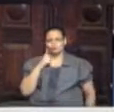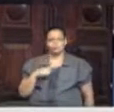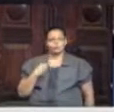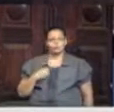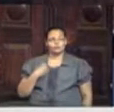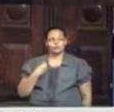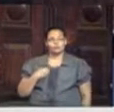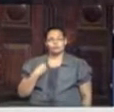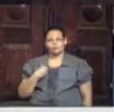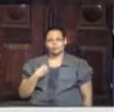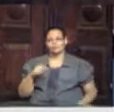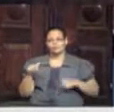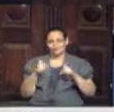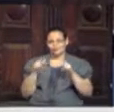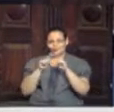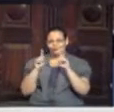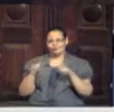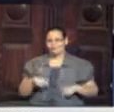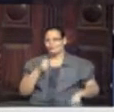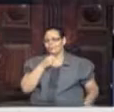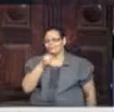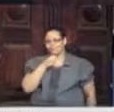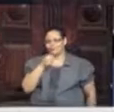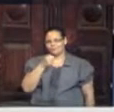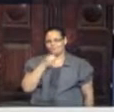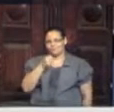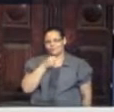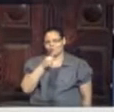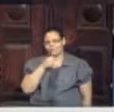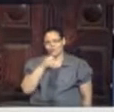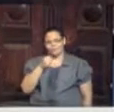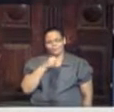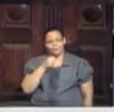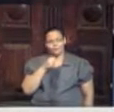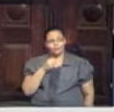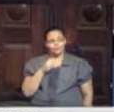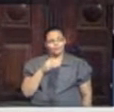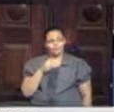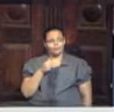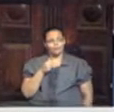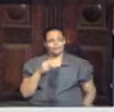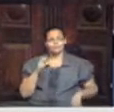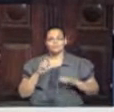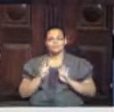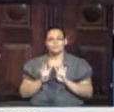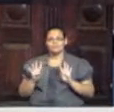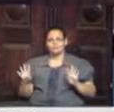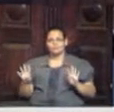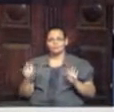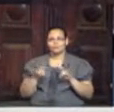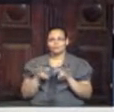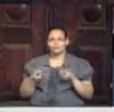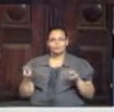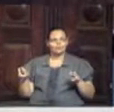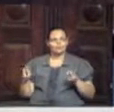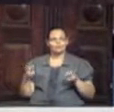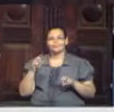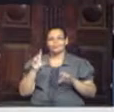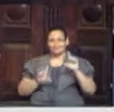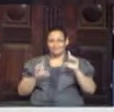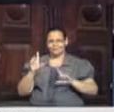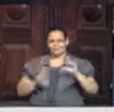presentes, funcionários, imprensa, companheiros e companheiras que ocupam as dependências da galeria, aqueles que nos assistem pela